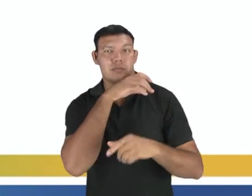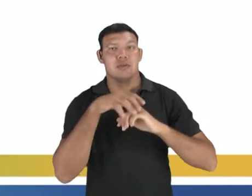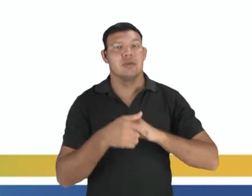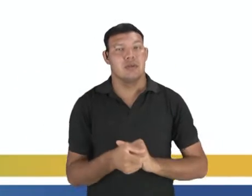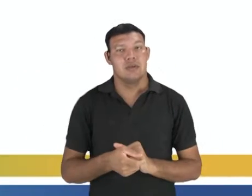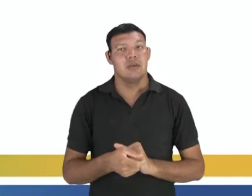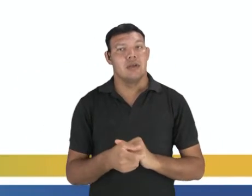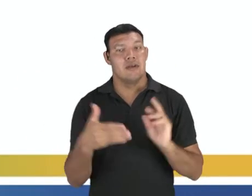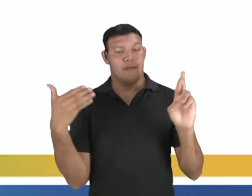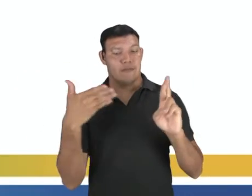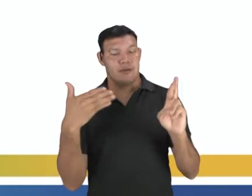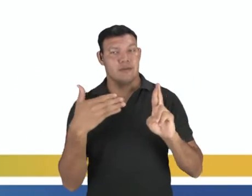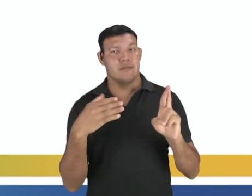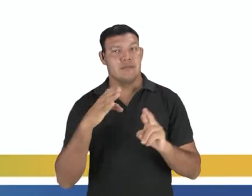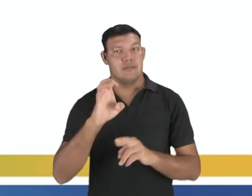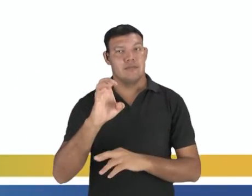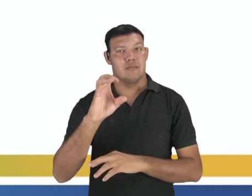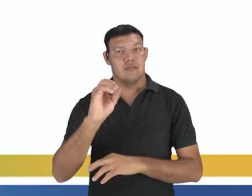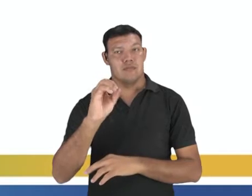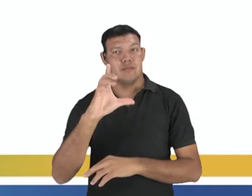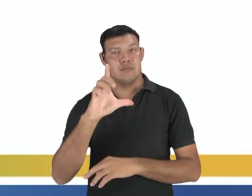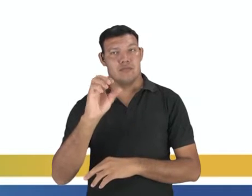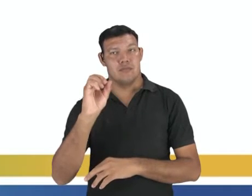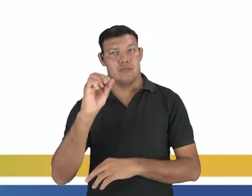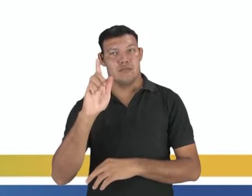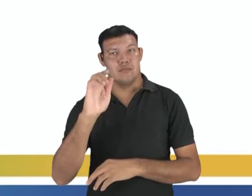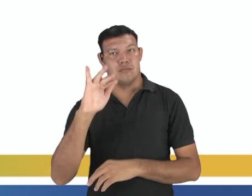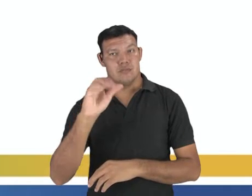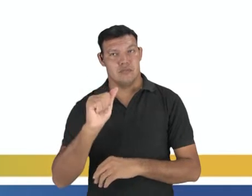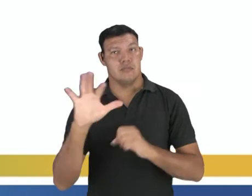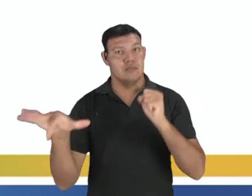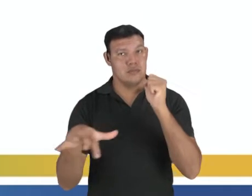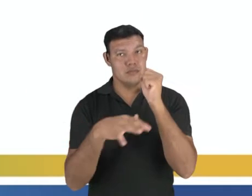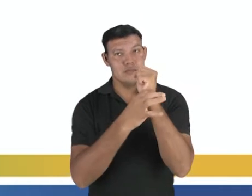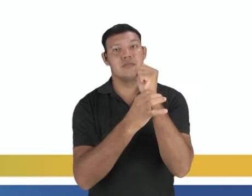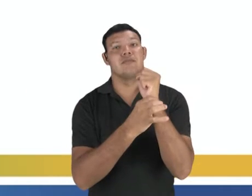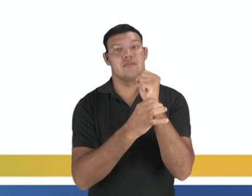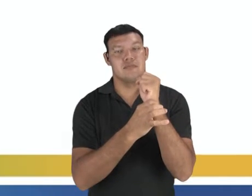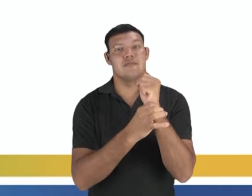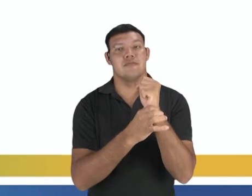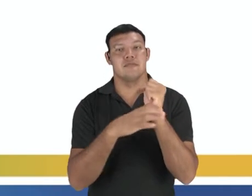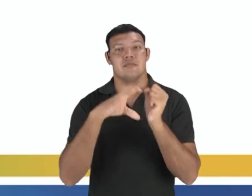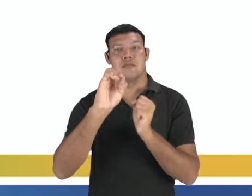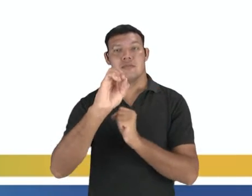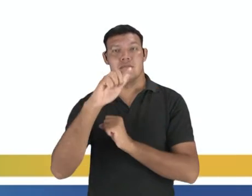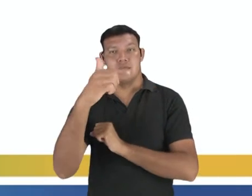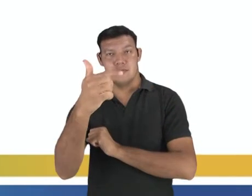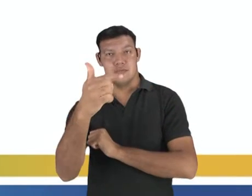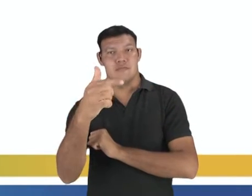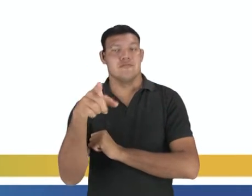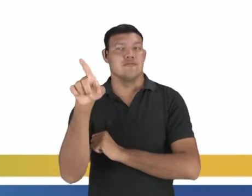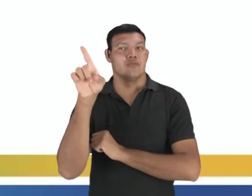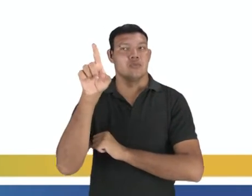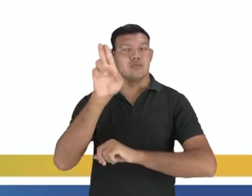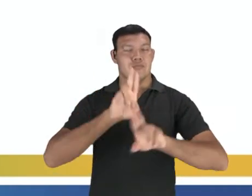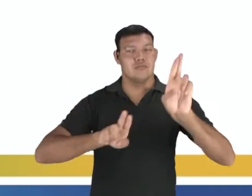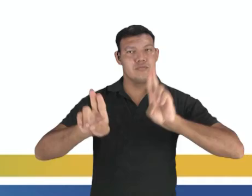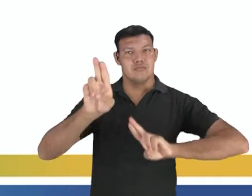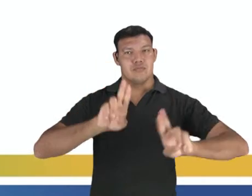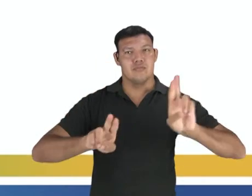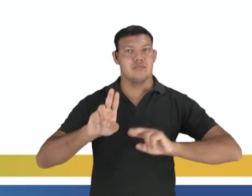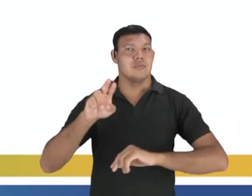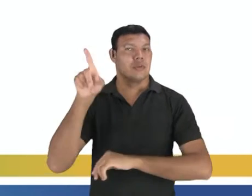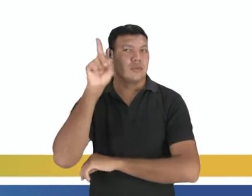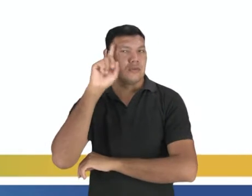questão ecológica, significa que vai garantir o oxigênio que a gente utiliza no nosso dia a dia. Não são as